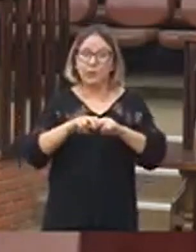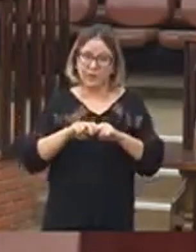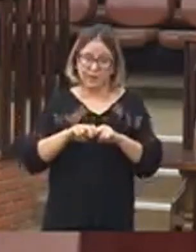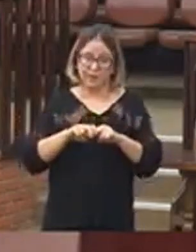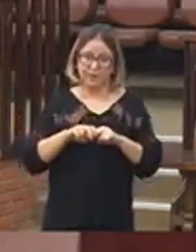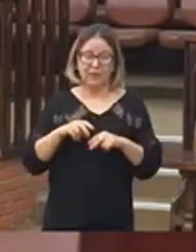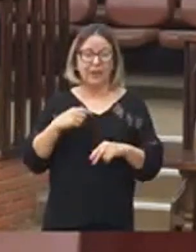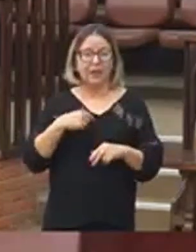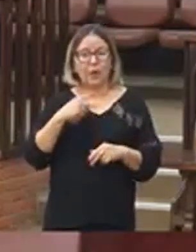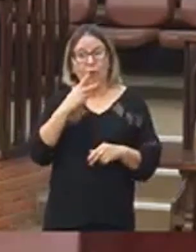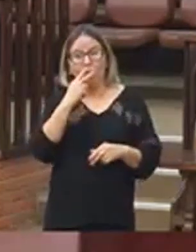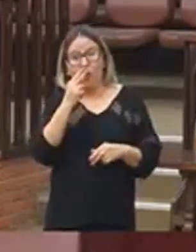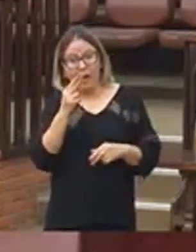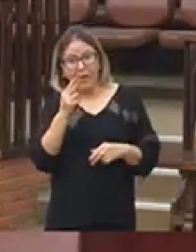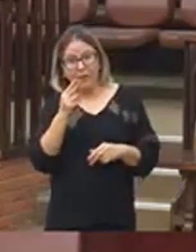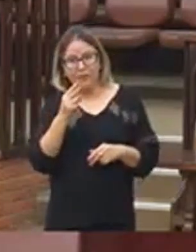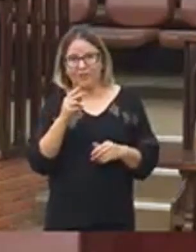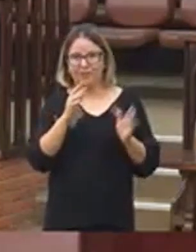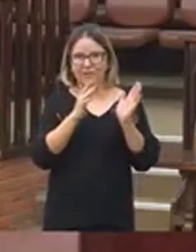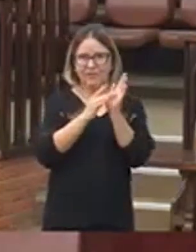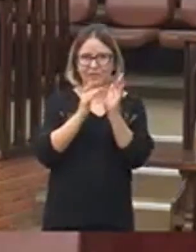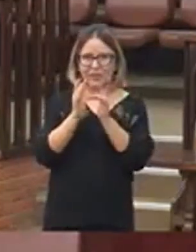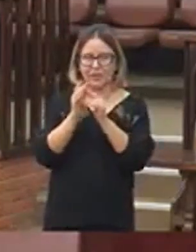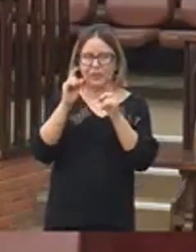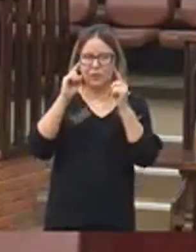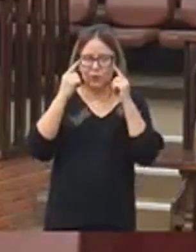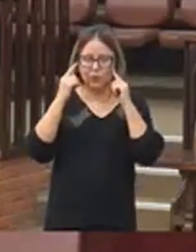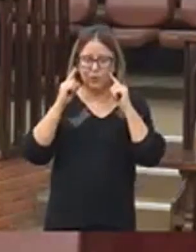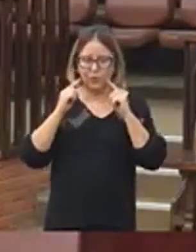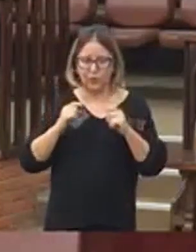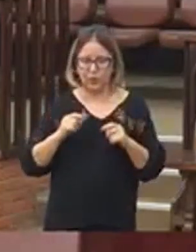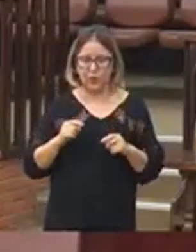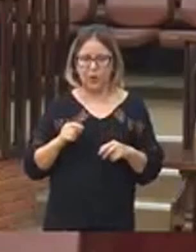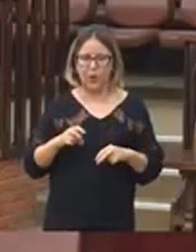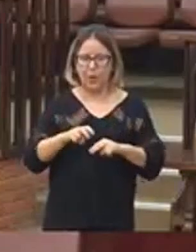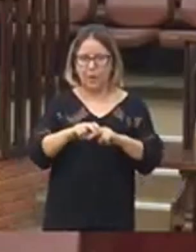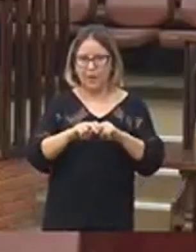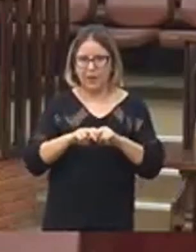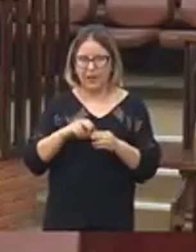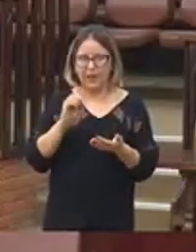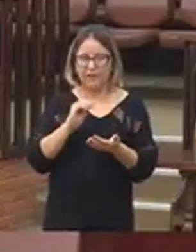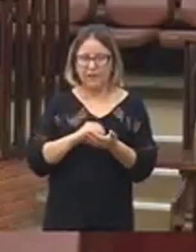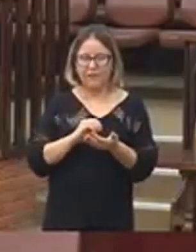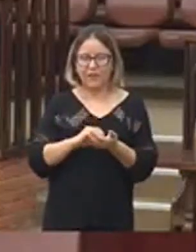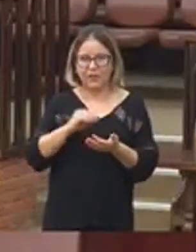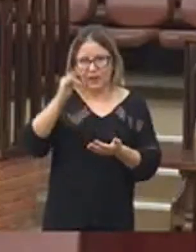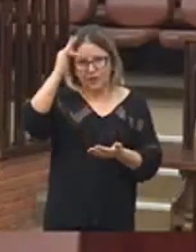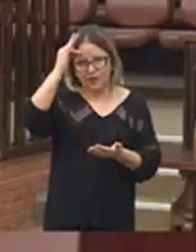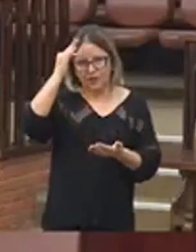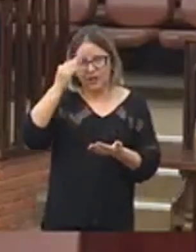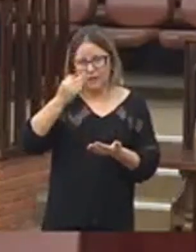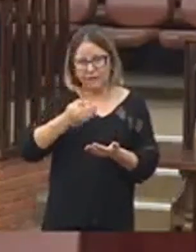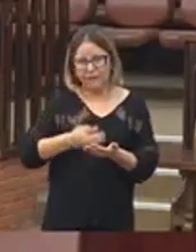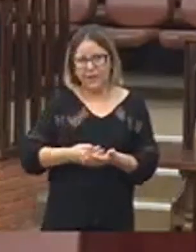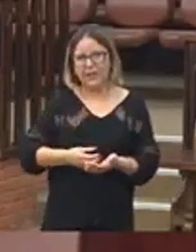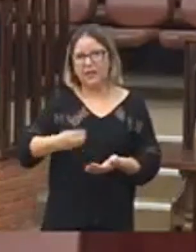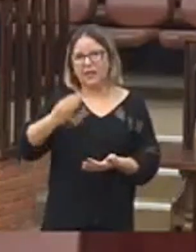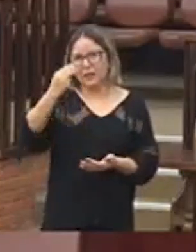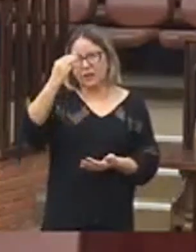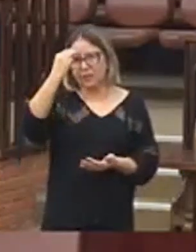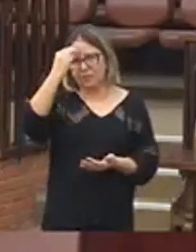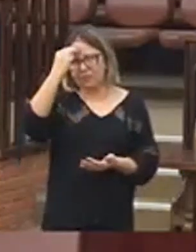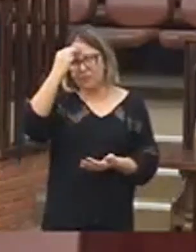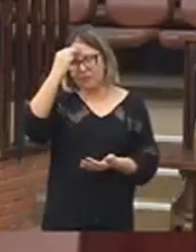por causa da incredulidade de Marta, de Maria e daqueles judeus